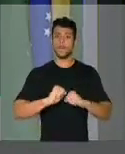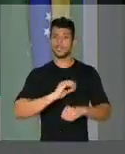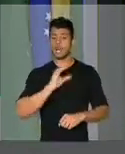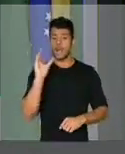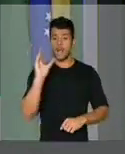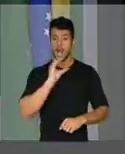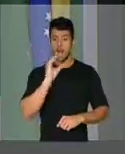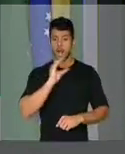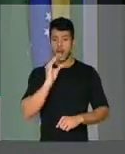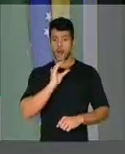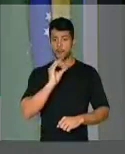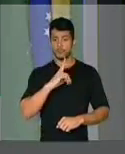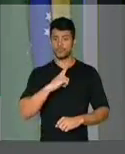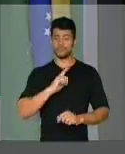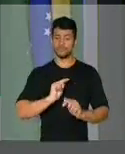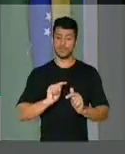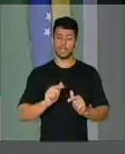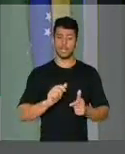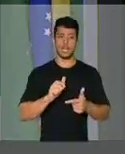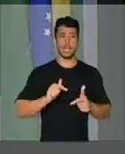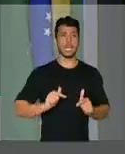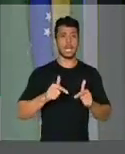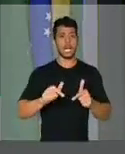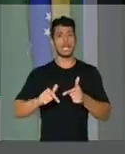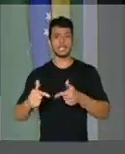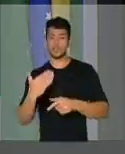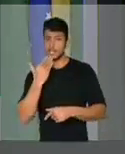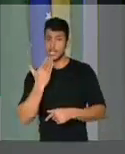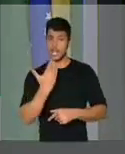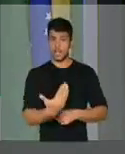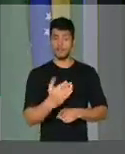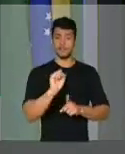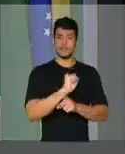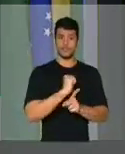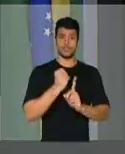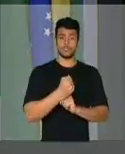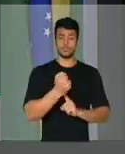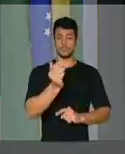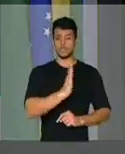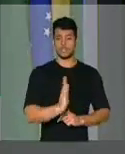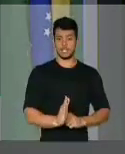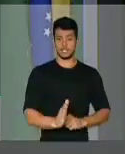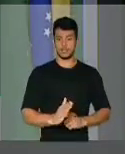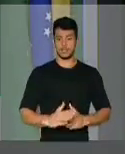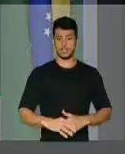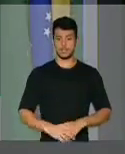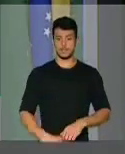agilizar as suas ações e beneficiar a sociedade brasileira.